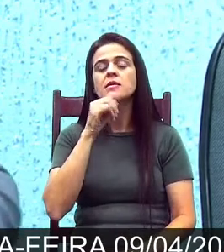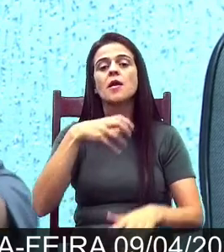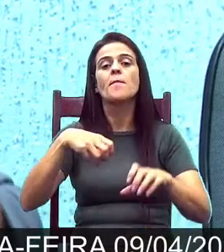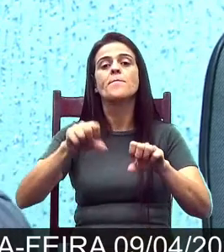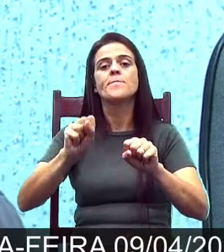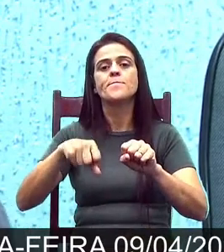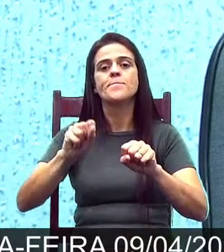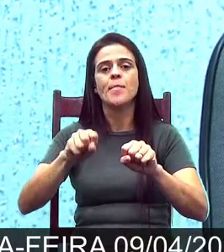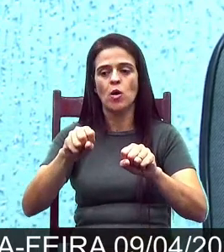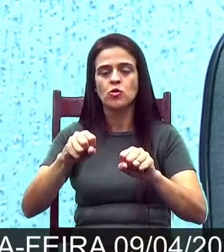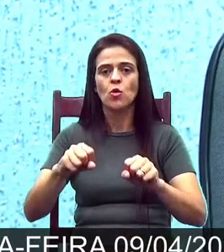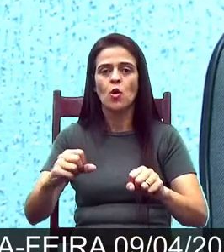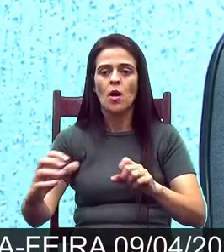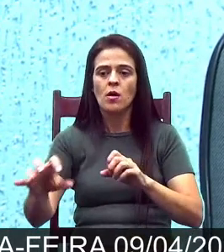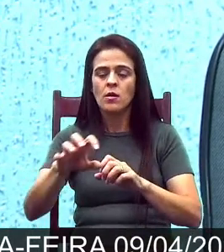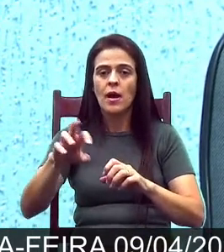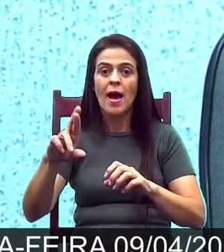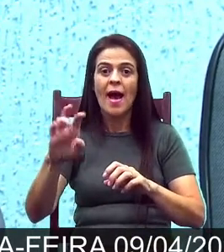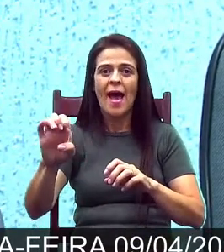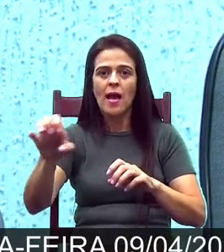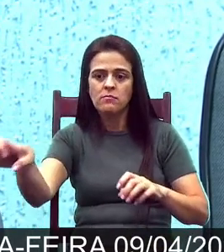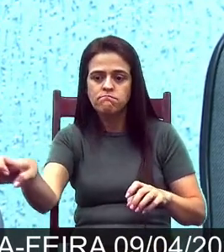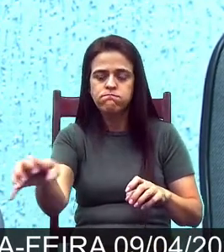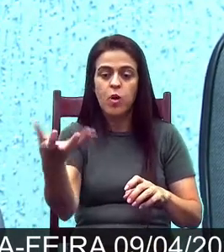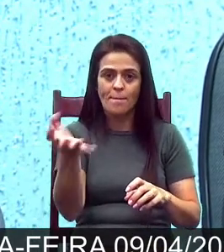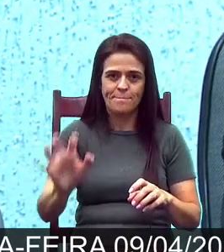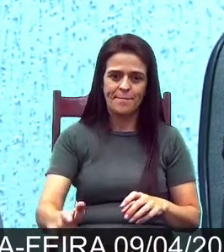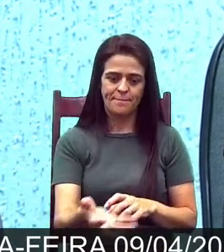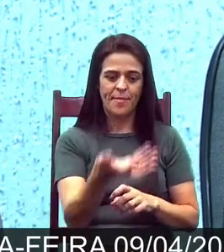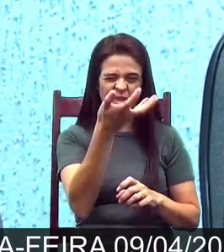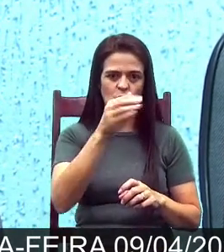for um motoqueiro, morre atropelado por uma patrol de ré que sai